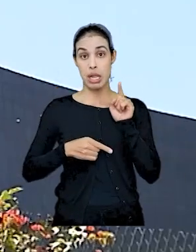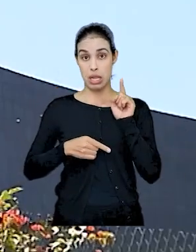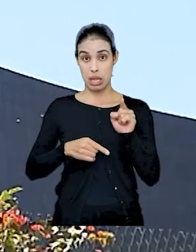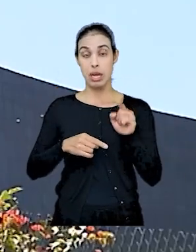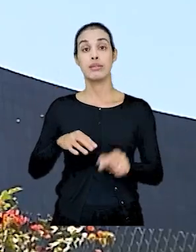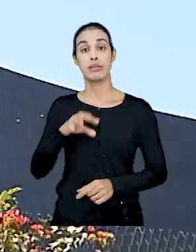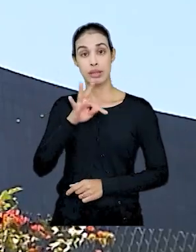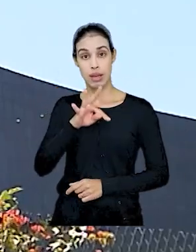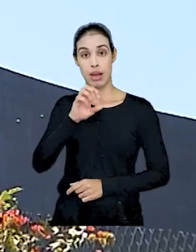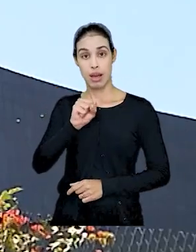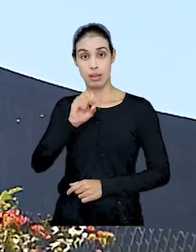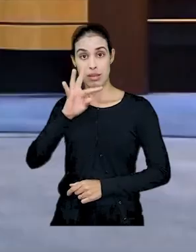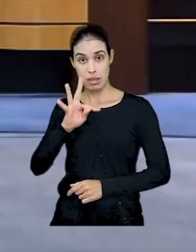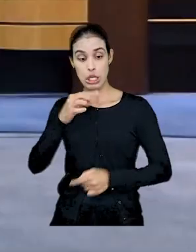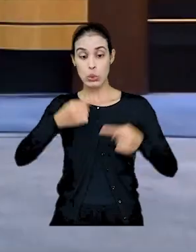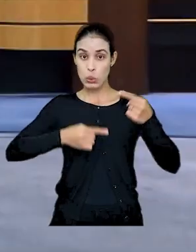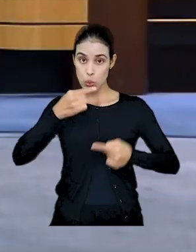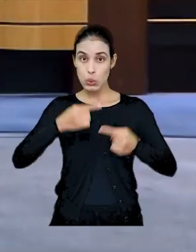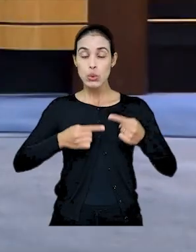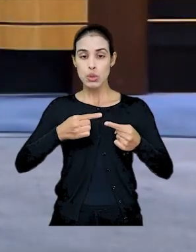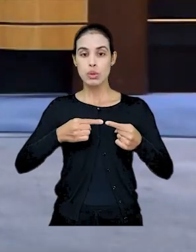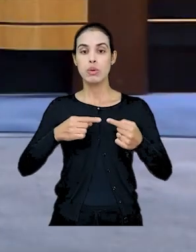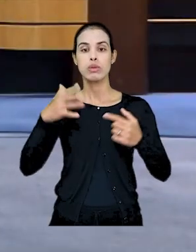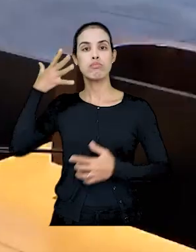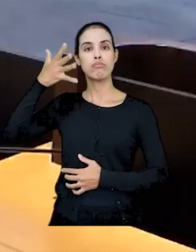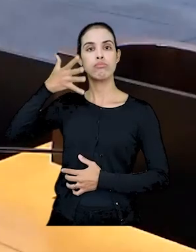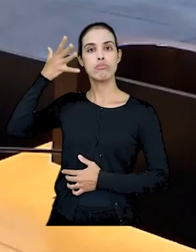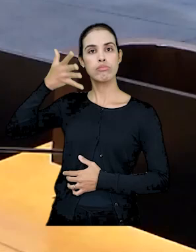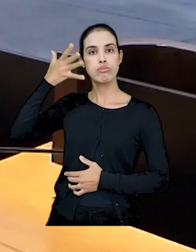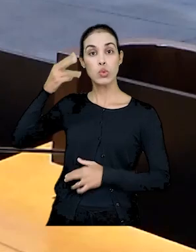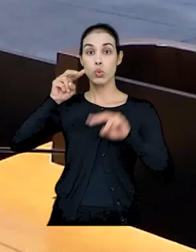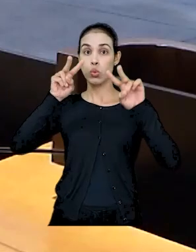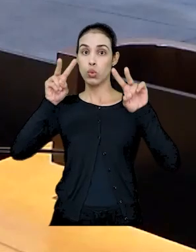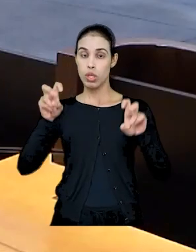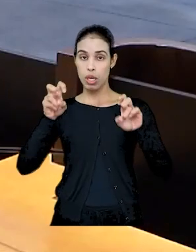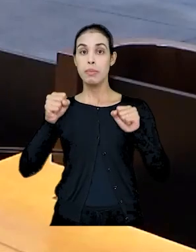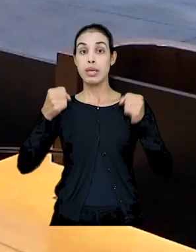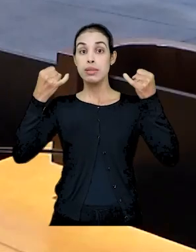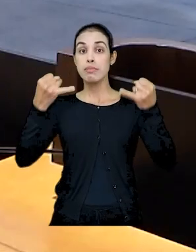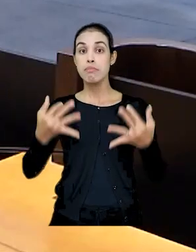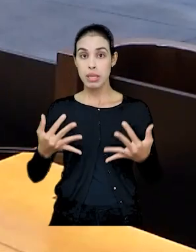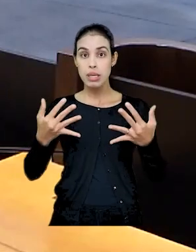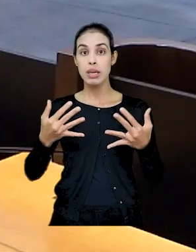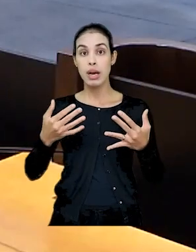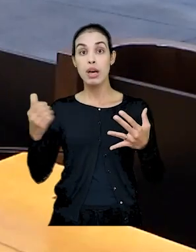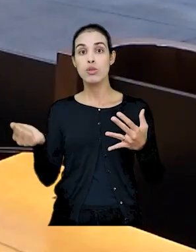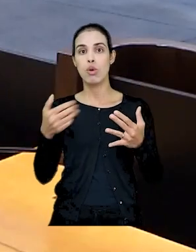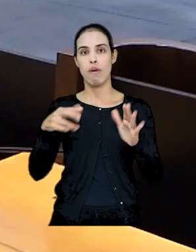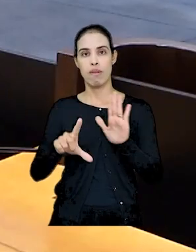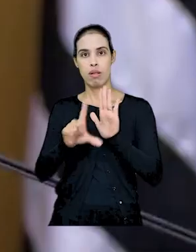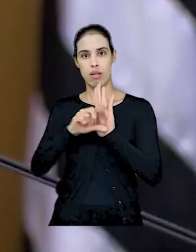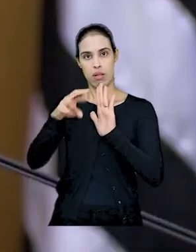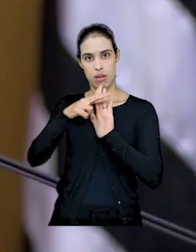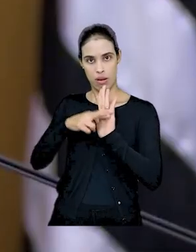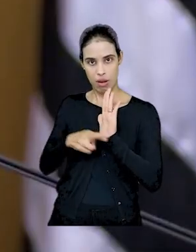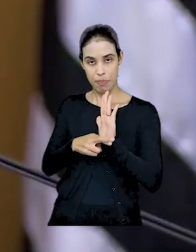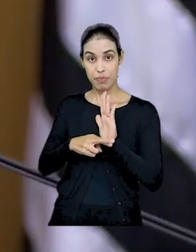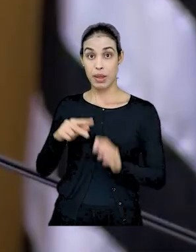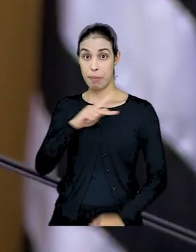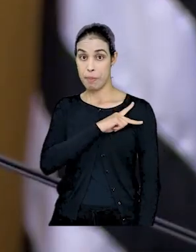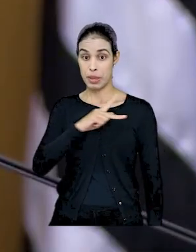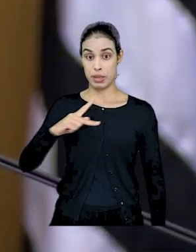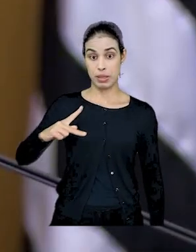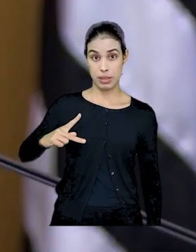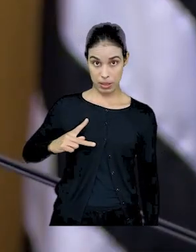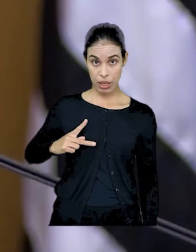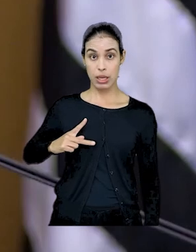no Tribunal Superior do Trabalho por meio do simpósio sobre os novos horizontes do Marco legal portuário o presidente do